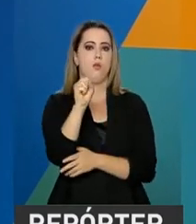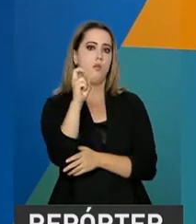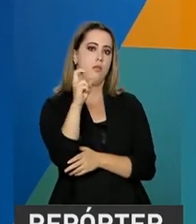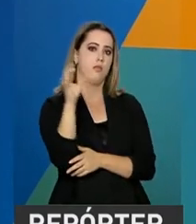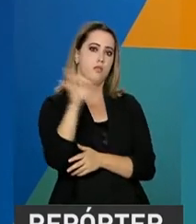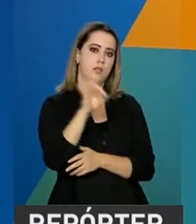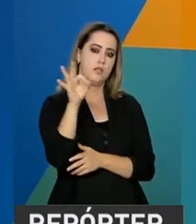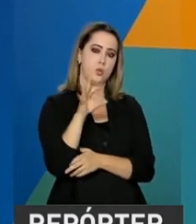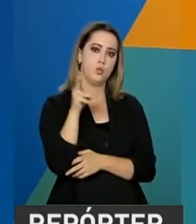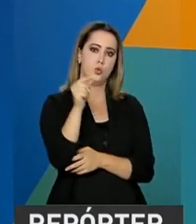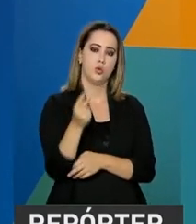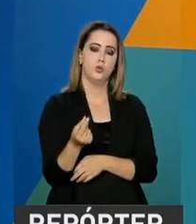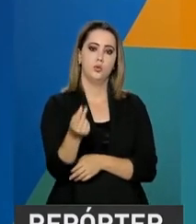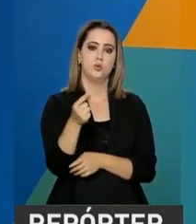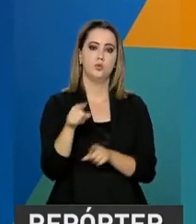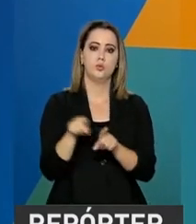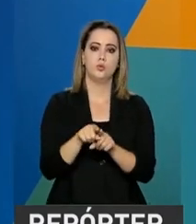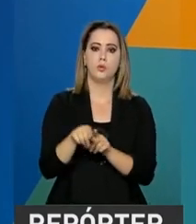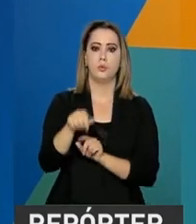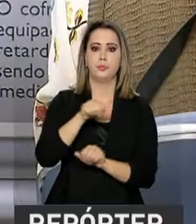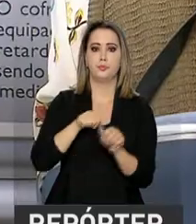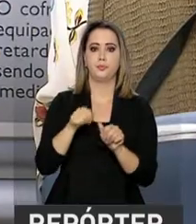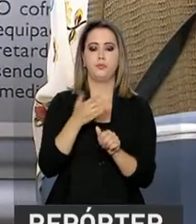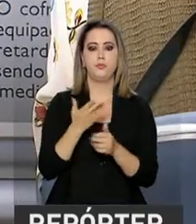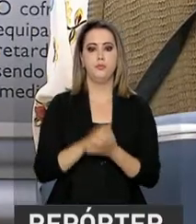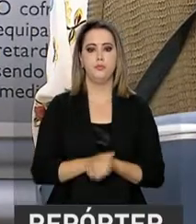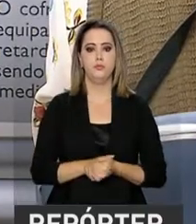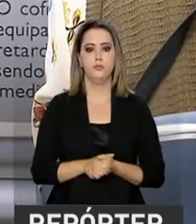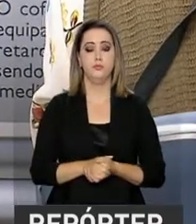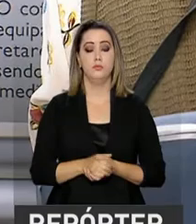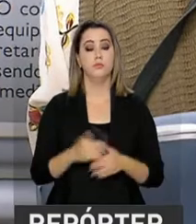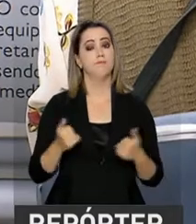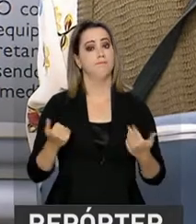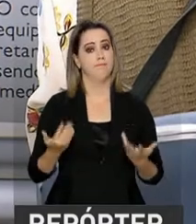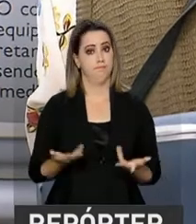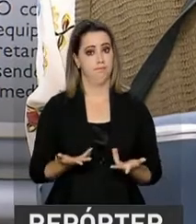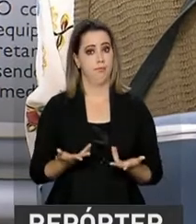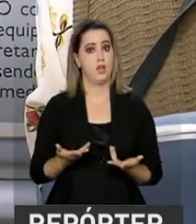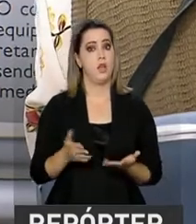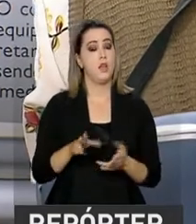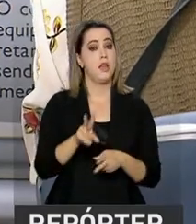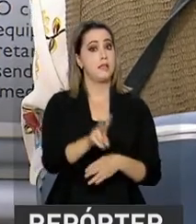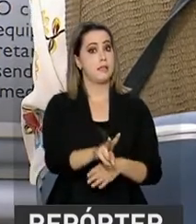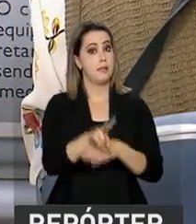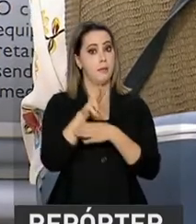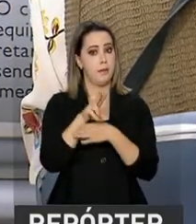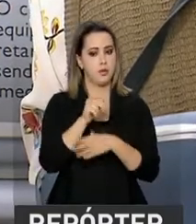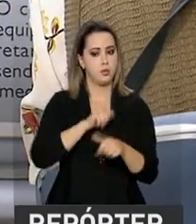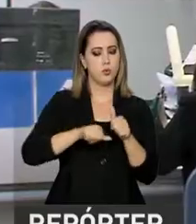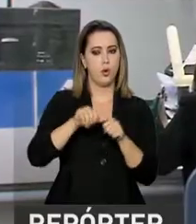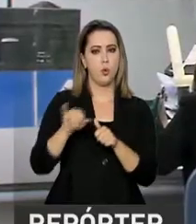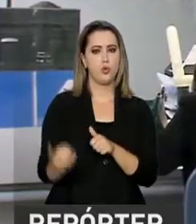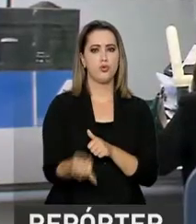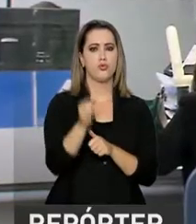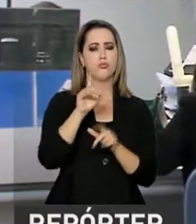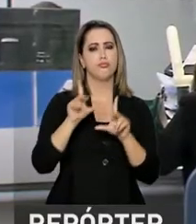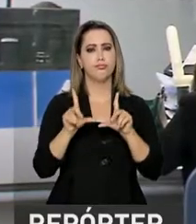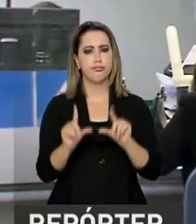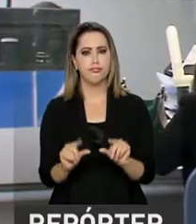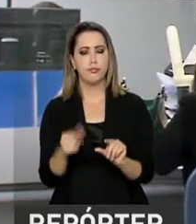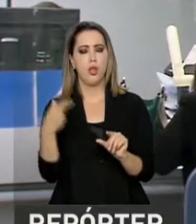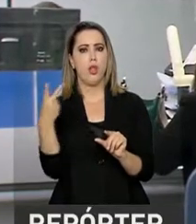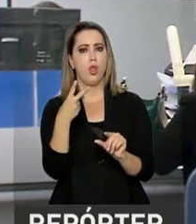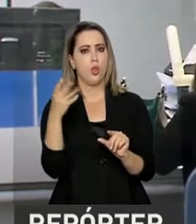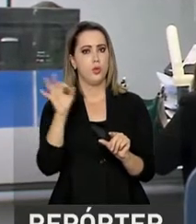desse valor para o empréstimo nessa modalidade de empréstimo as taxas de juros são em torno de